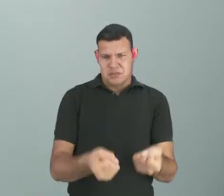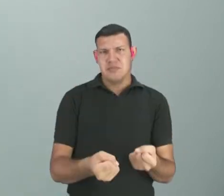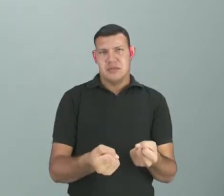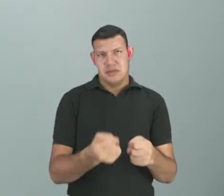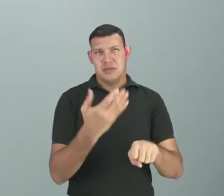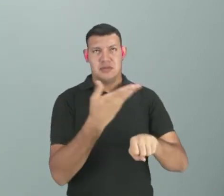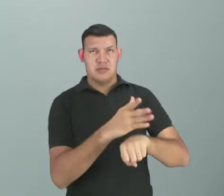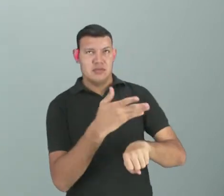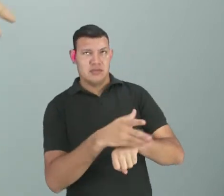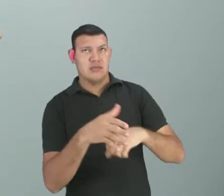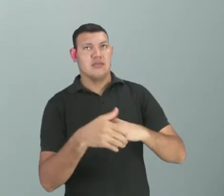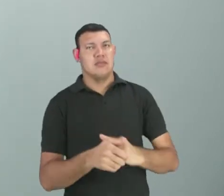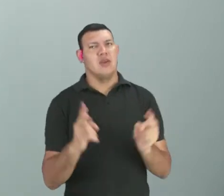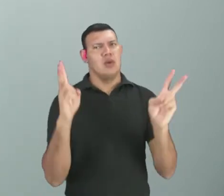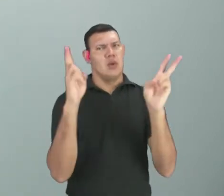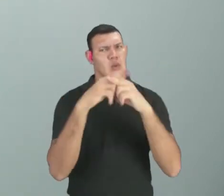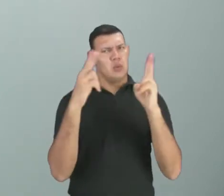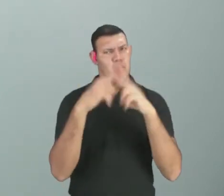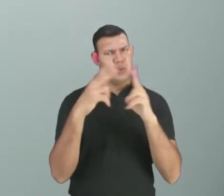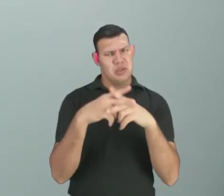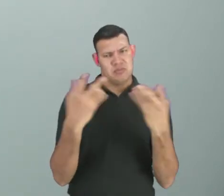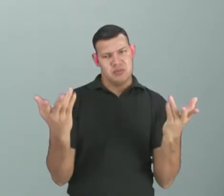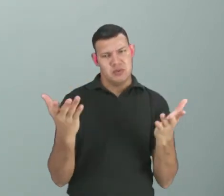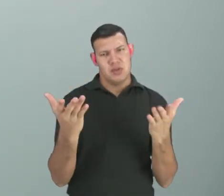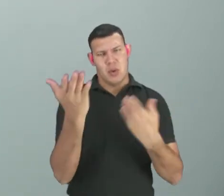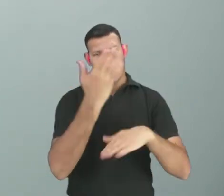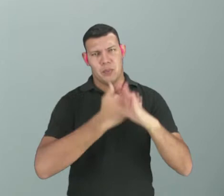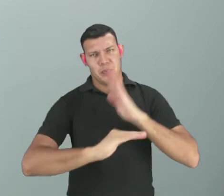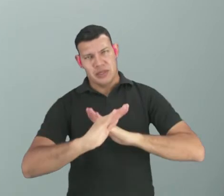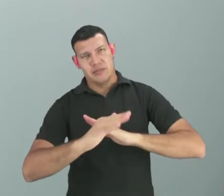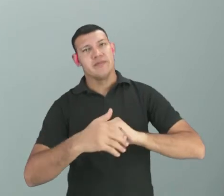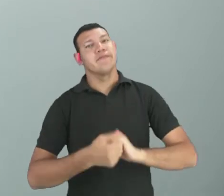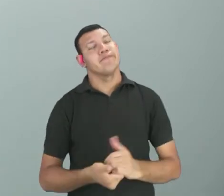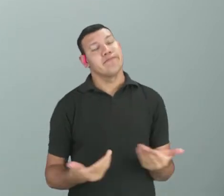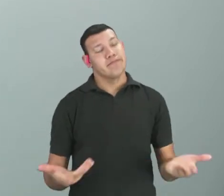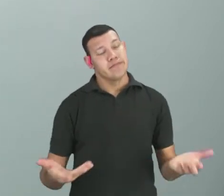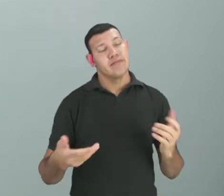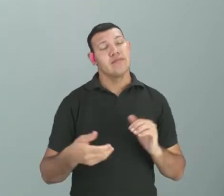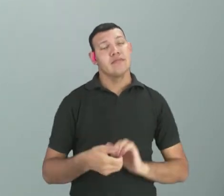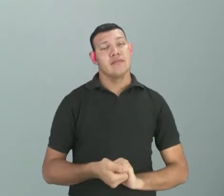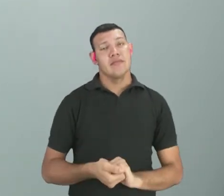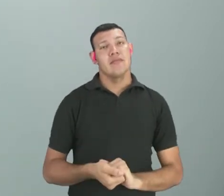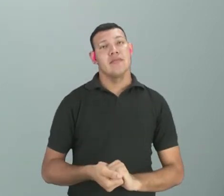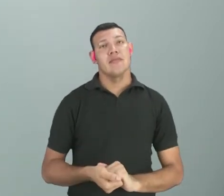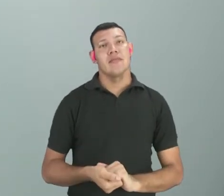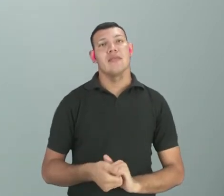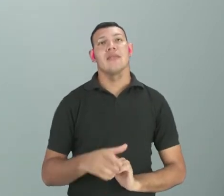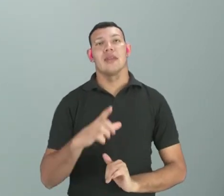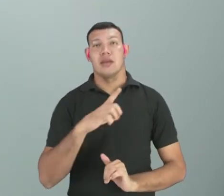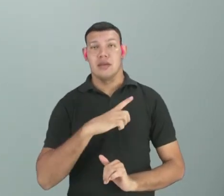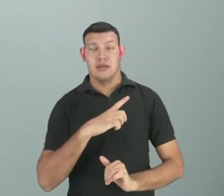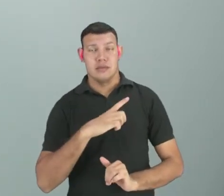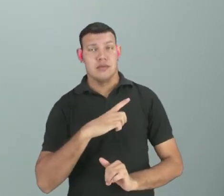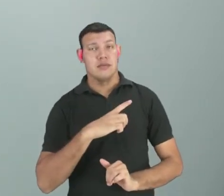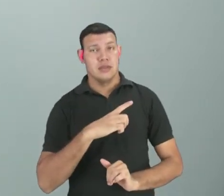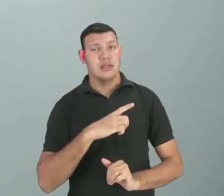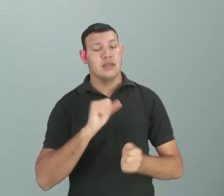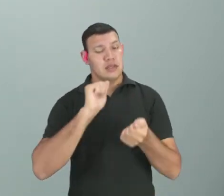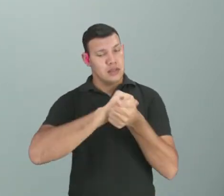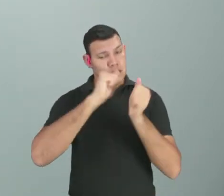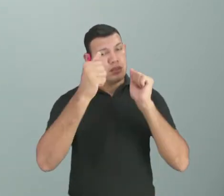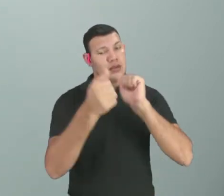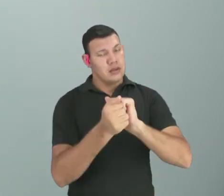participar de lutas ou artes marciais em si, né? Então, a gente só tem que tentar se